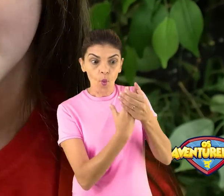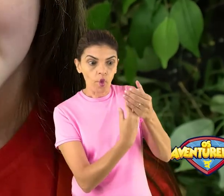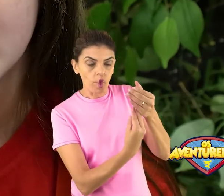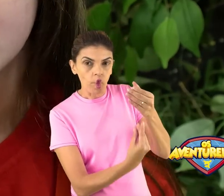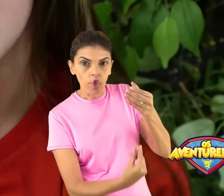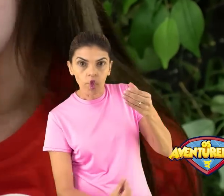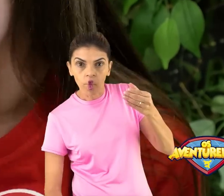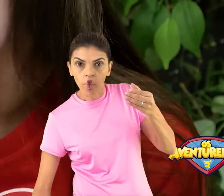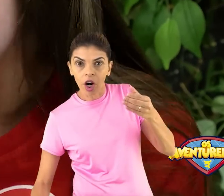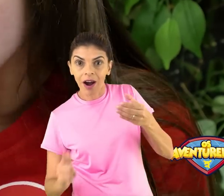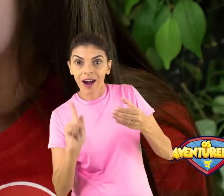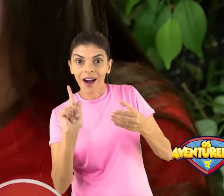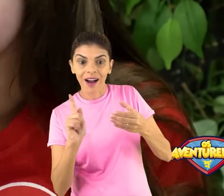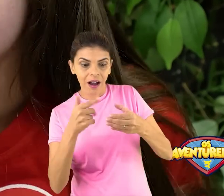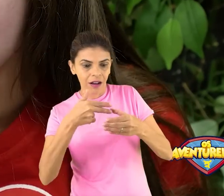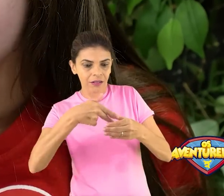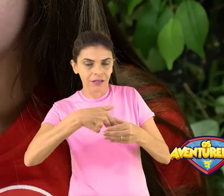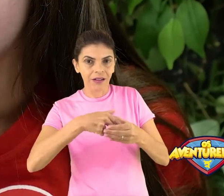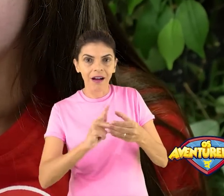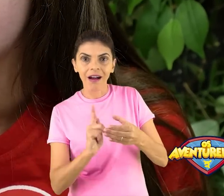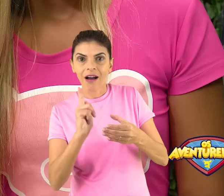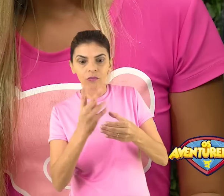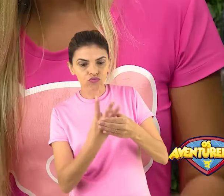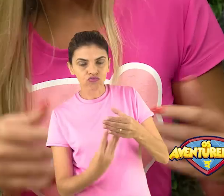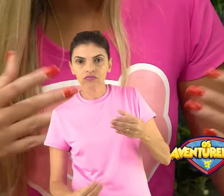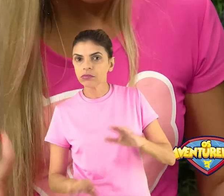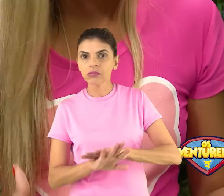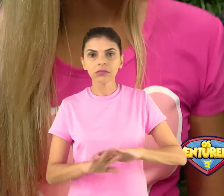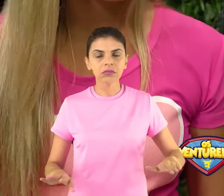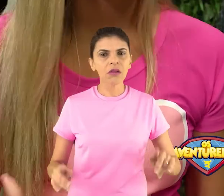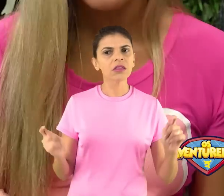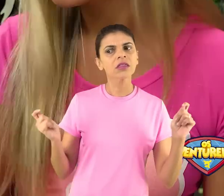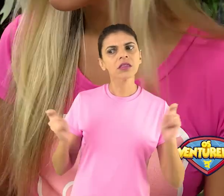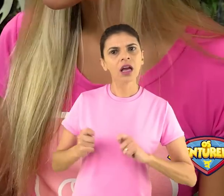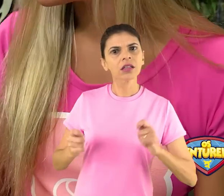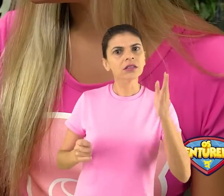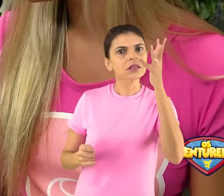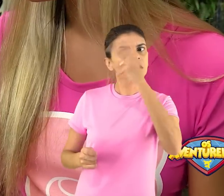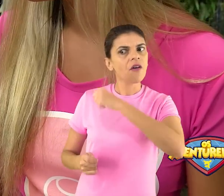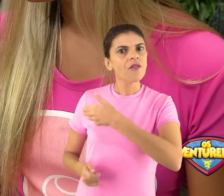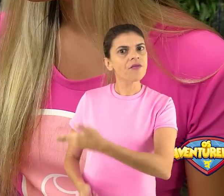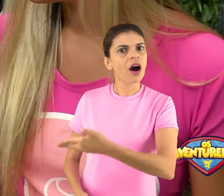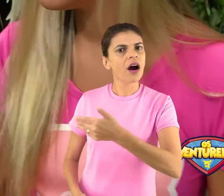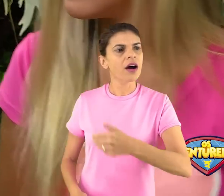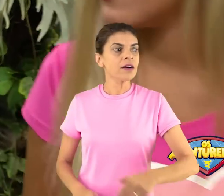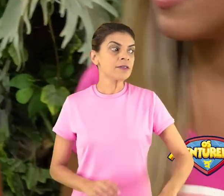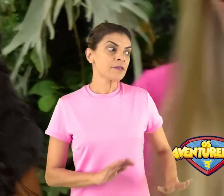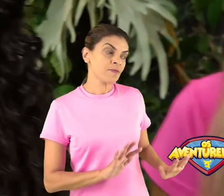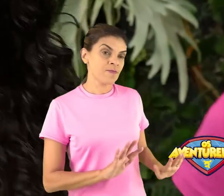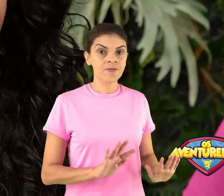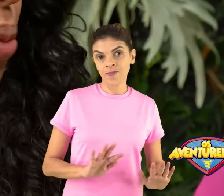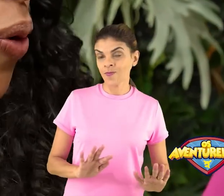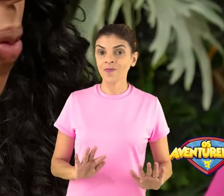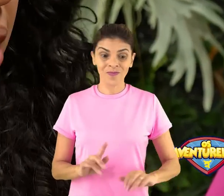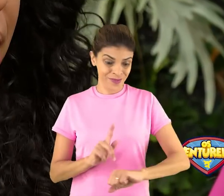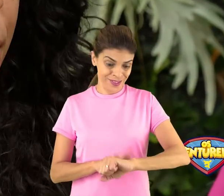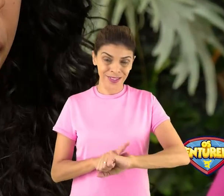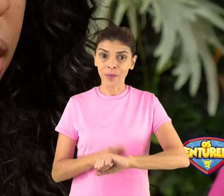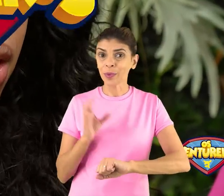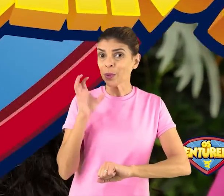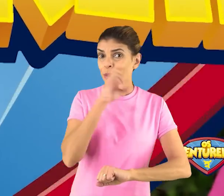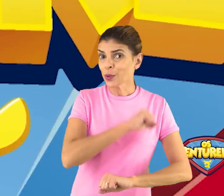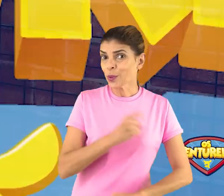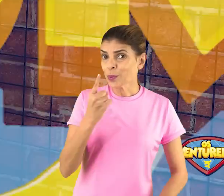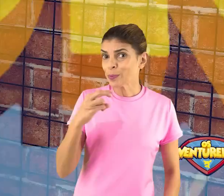combustível dele Ele não vai ter como funcionar Então dá pra salvar o Lucas? Bom, nós temos menos de um minuto pra